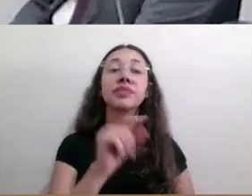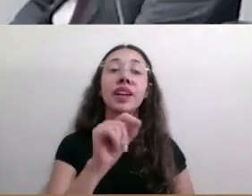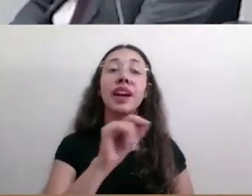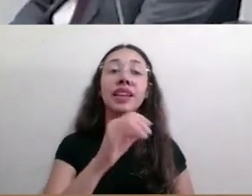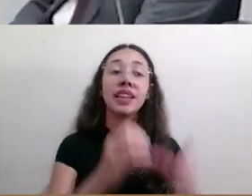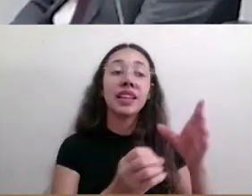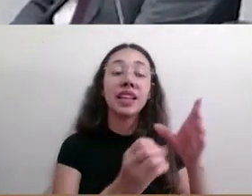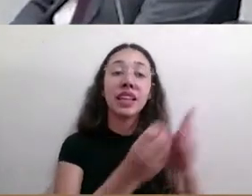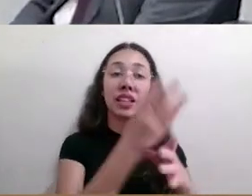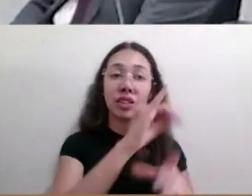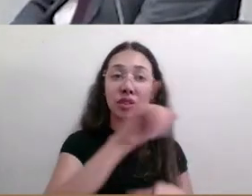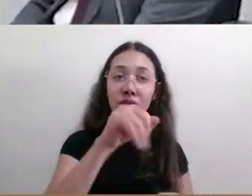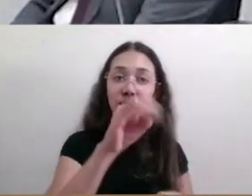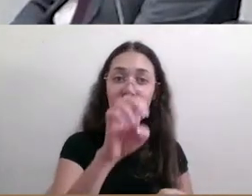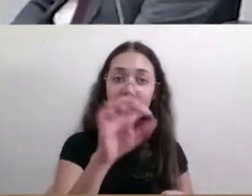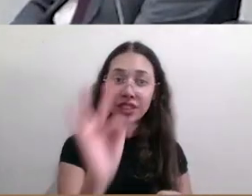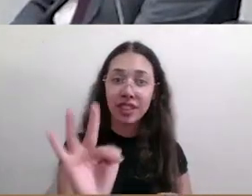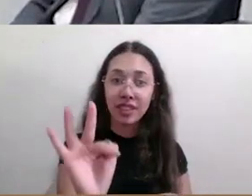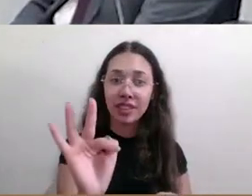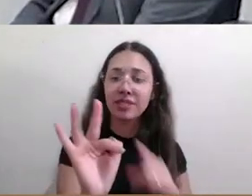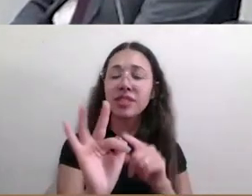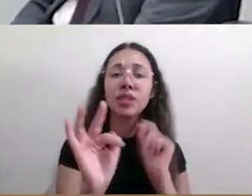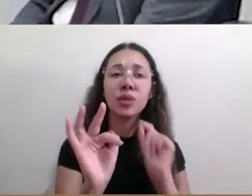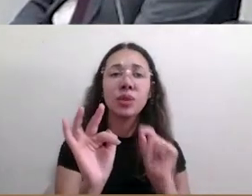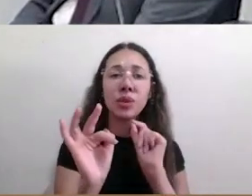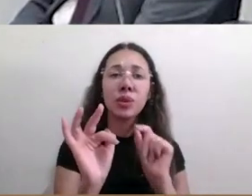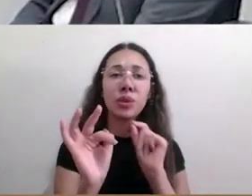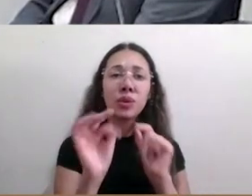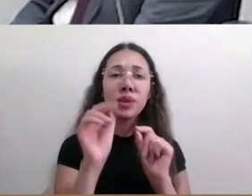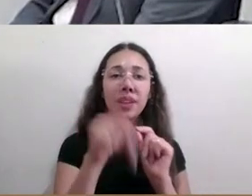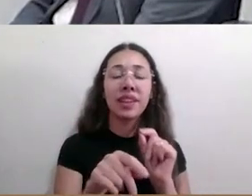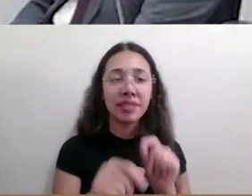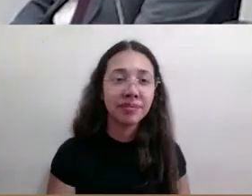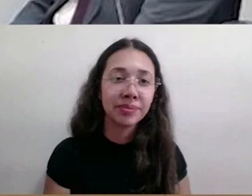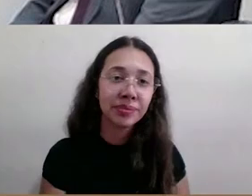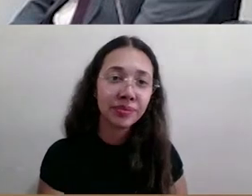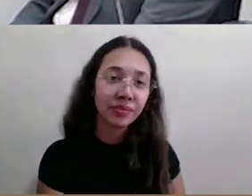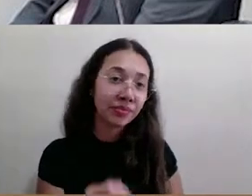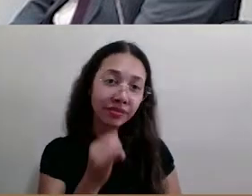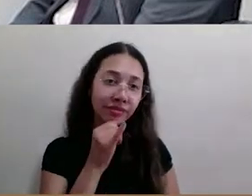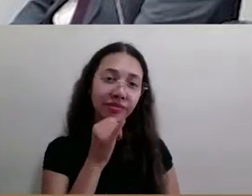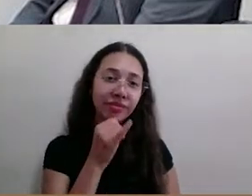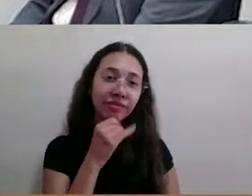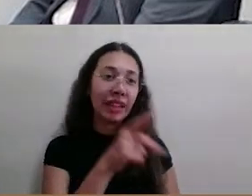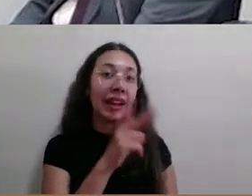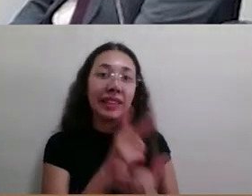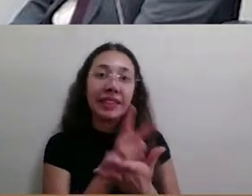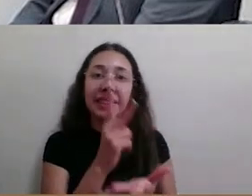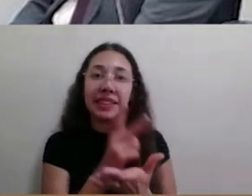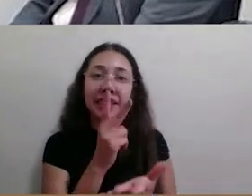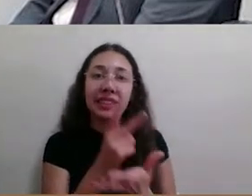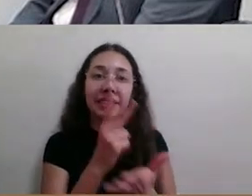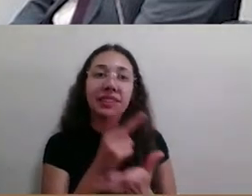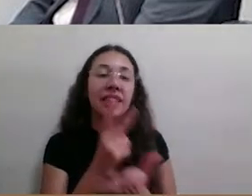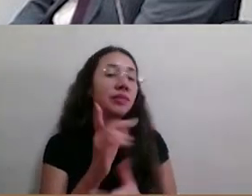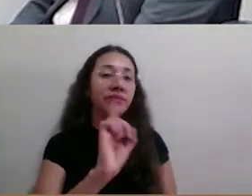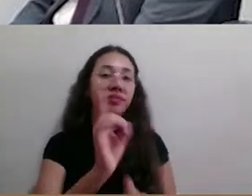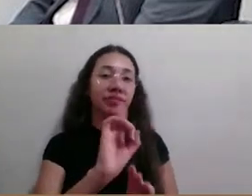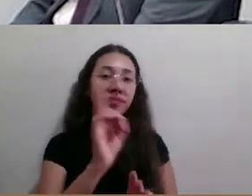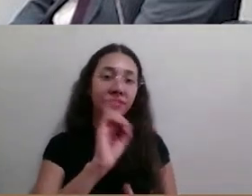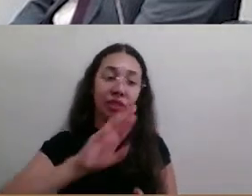GEF não era um rito. Né? E eu estou falando isso por causa dessa necessidade dos